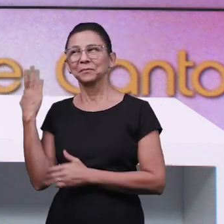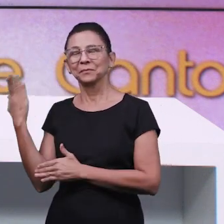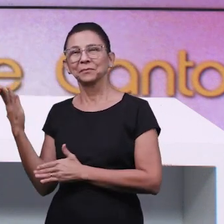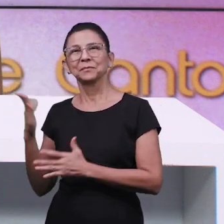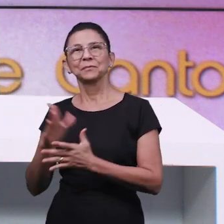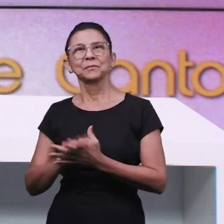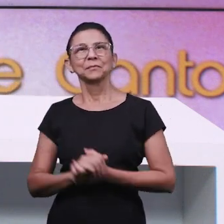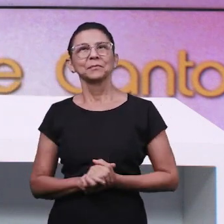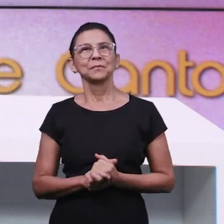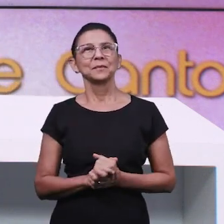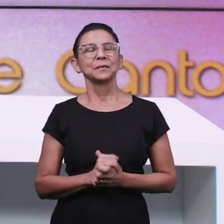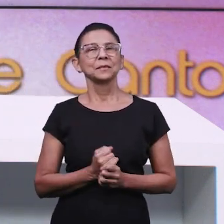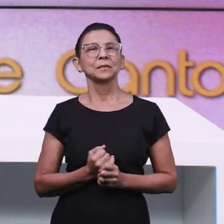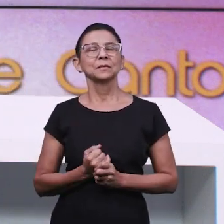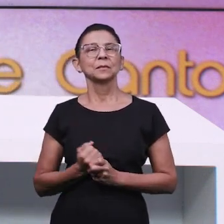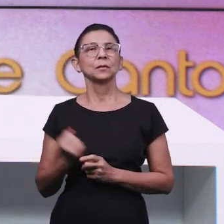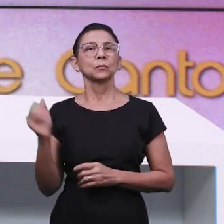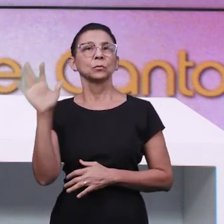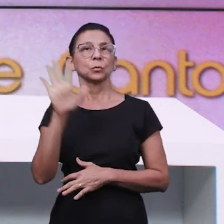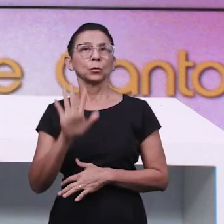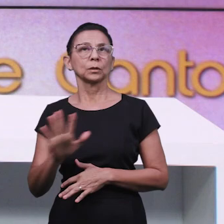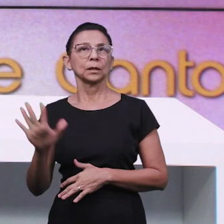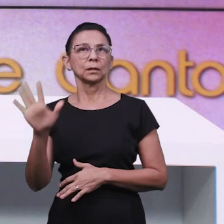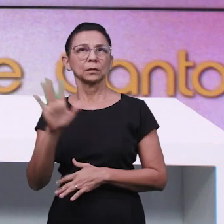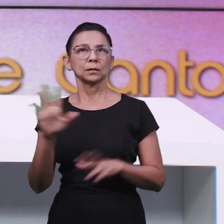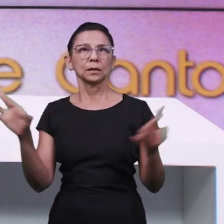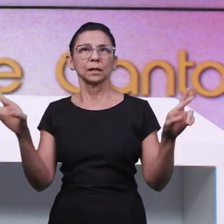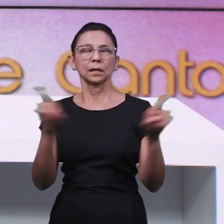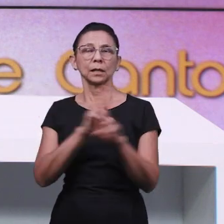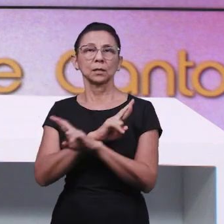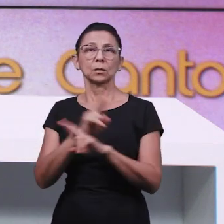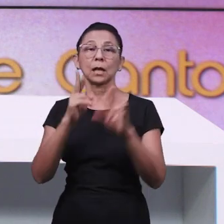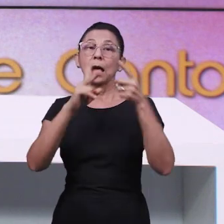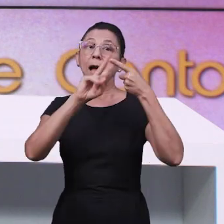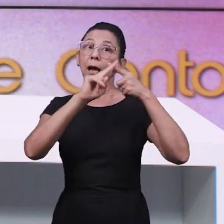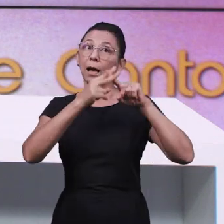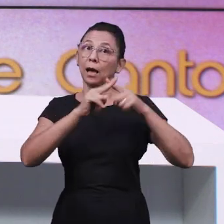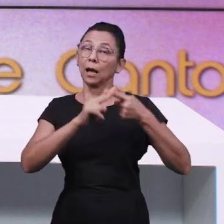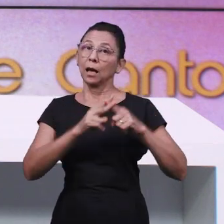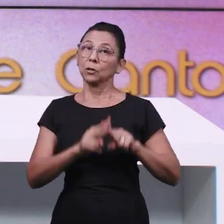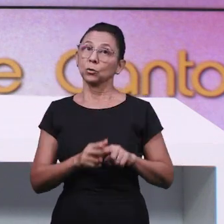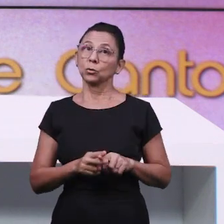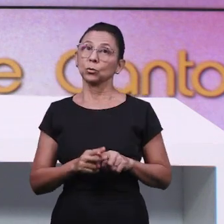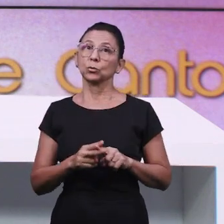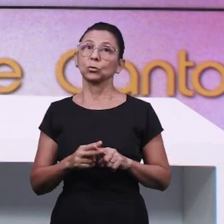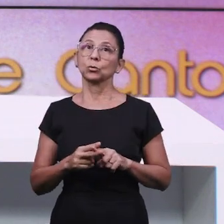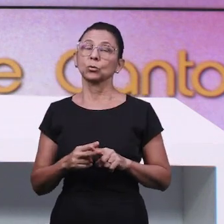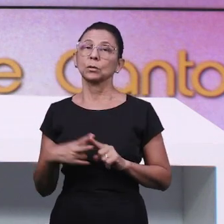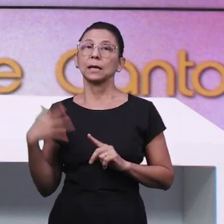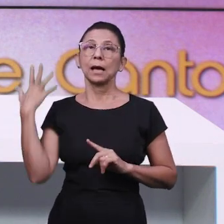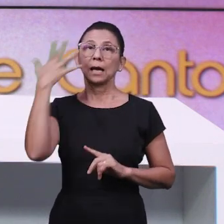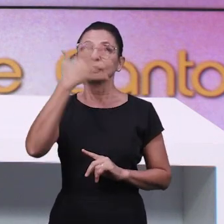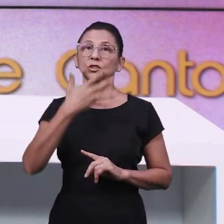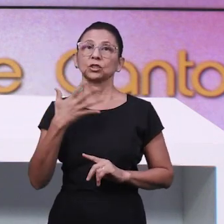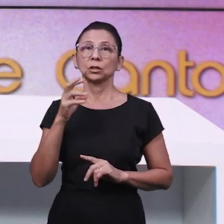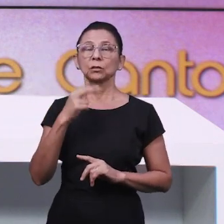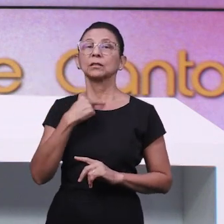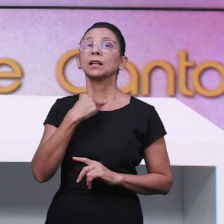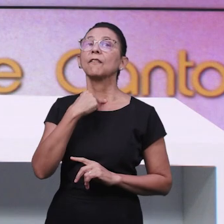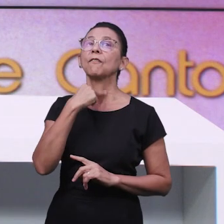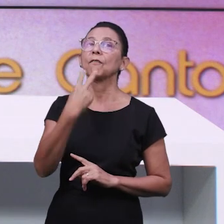articulação, que está completamente relacionado aos ajustes realizados no nosso trato